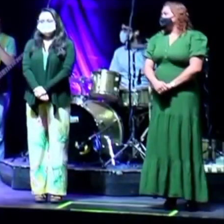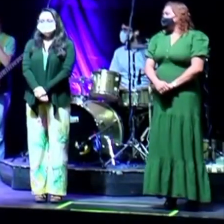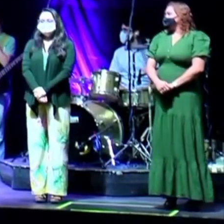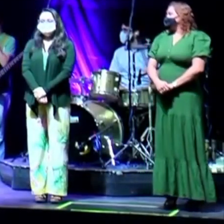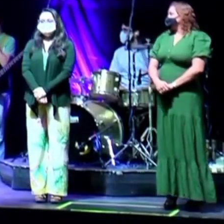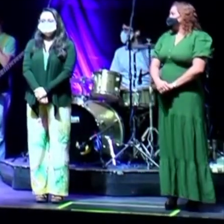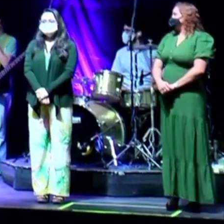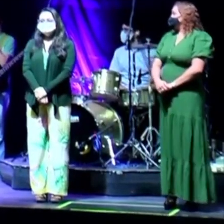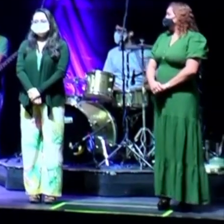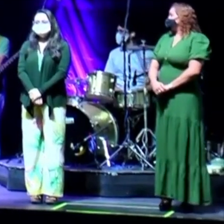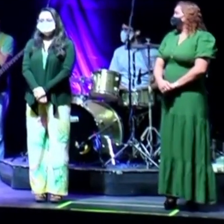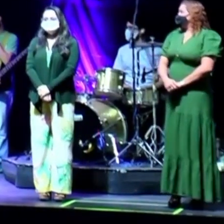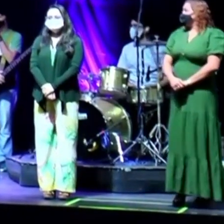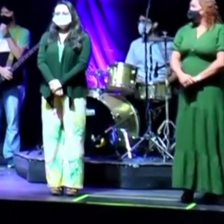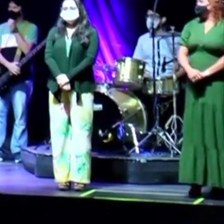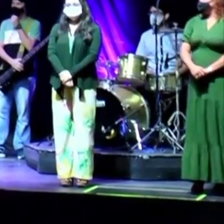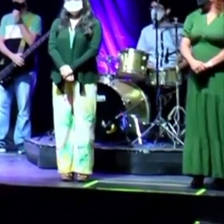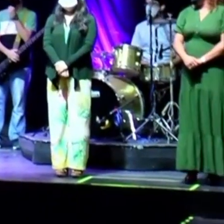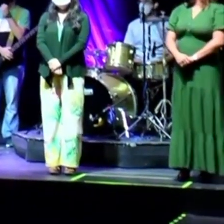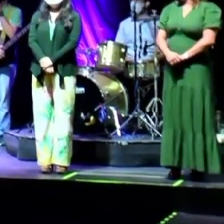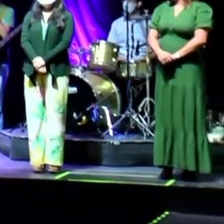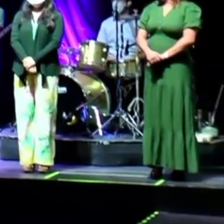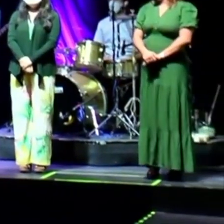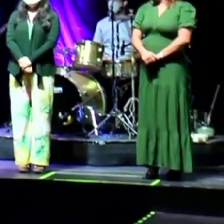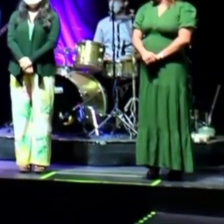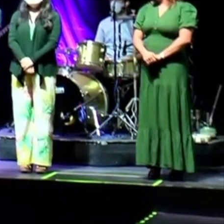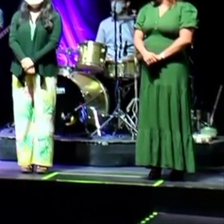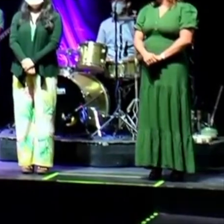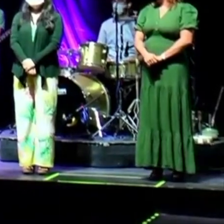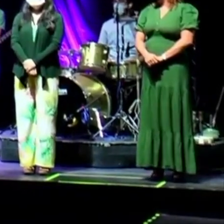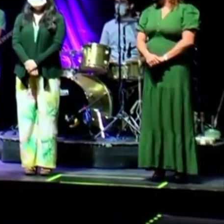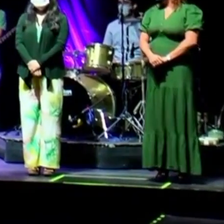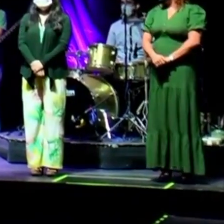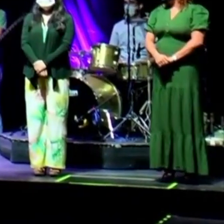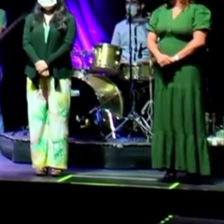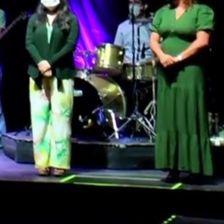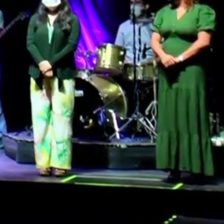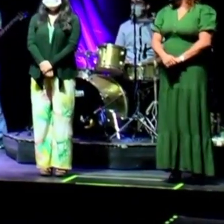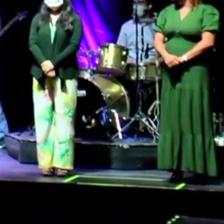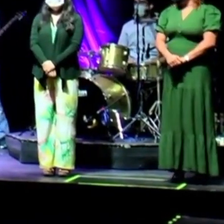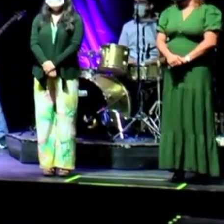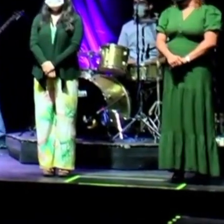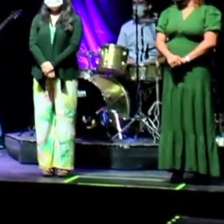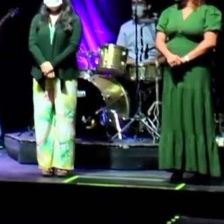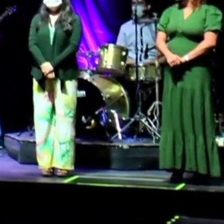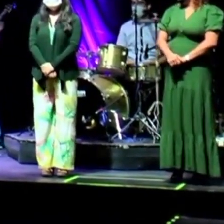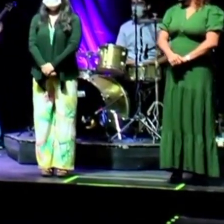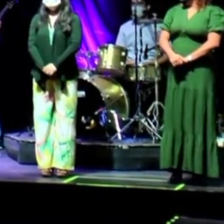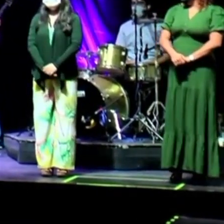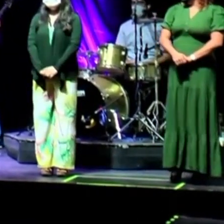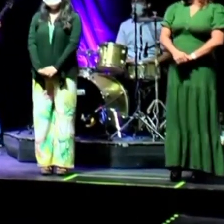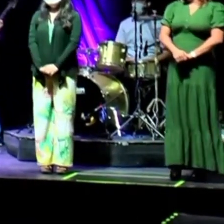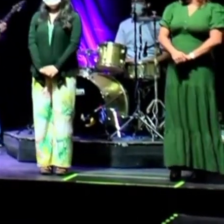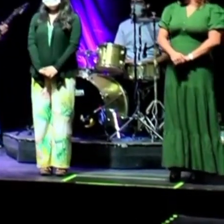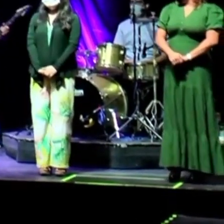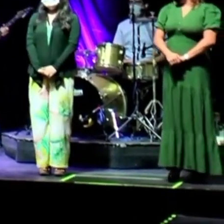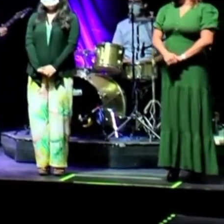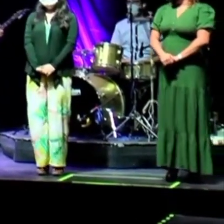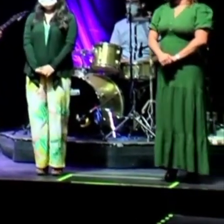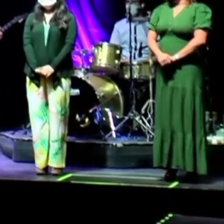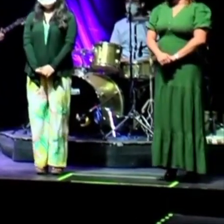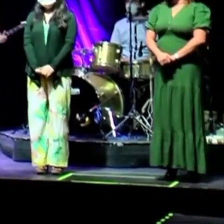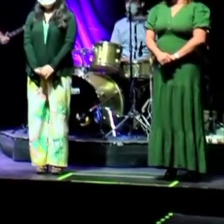Boa noite! Como é bom nós estarmos juntos nesse finalzinho de tarde, início de noite chuvosa